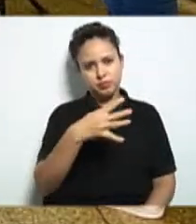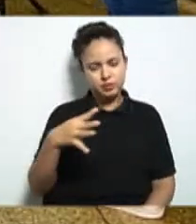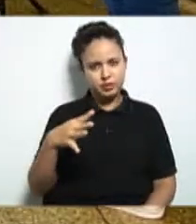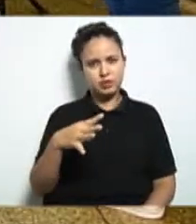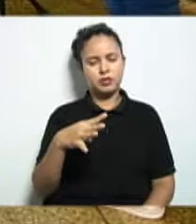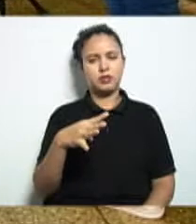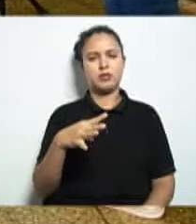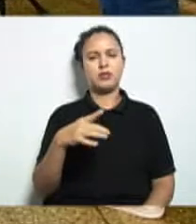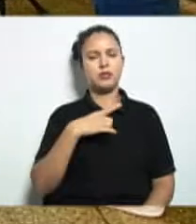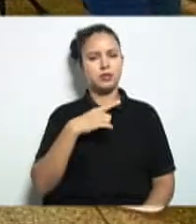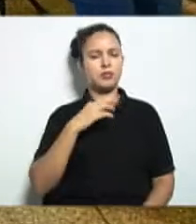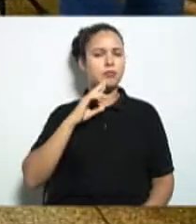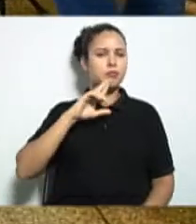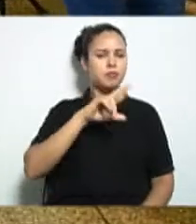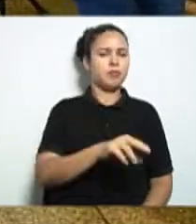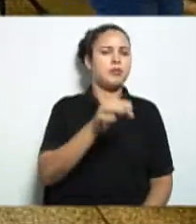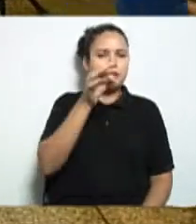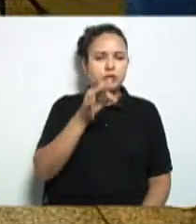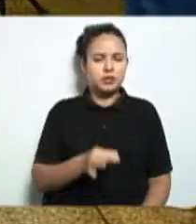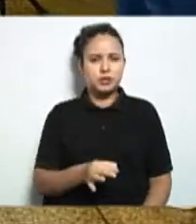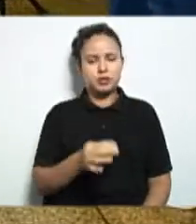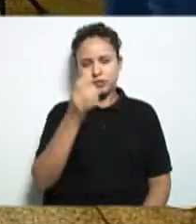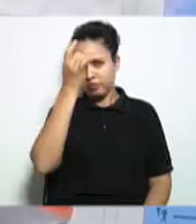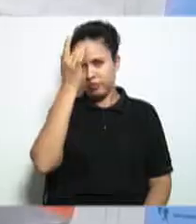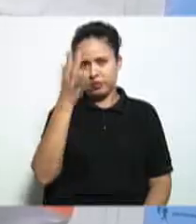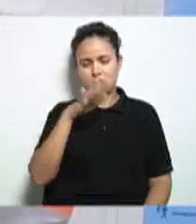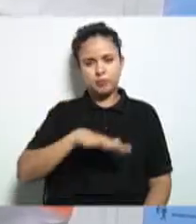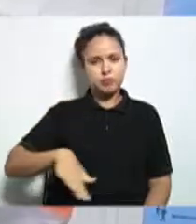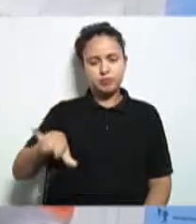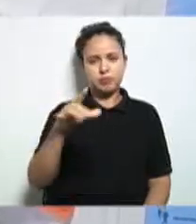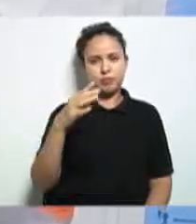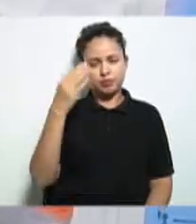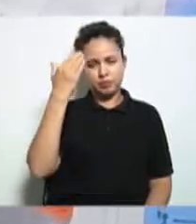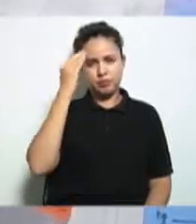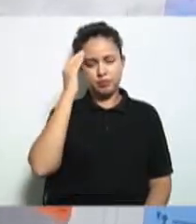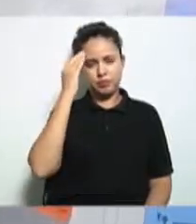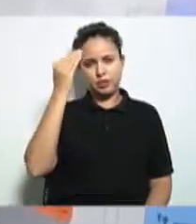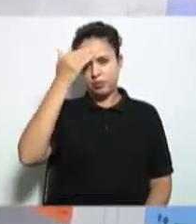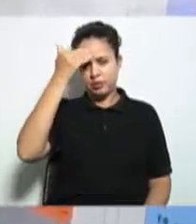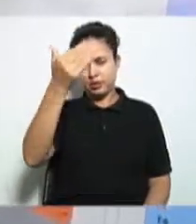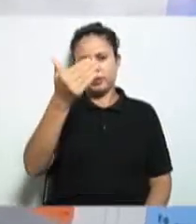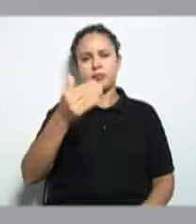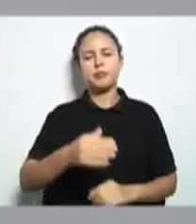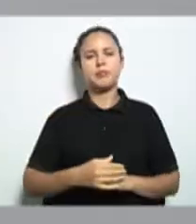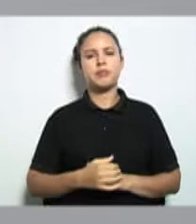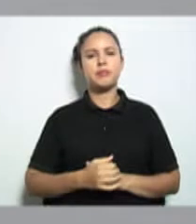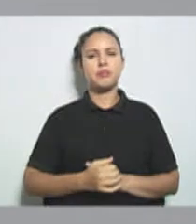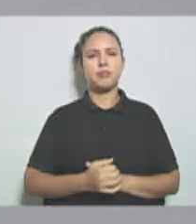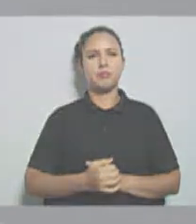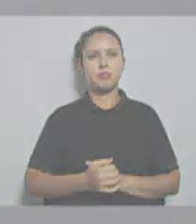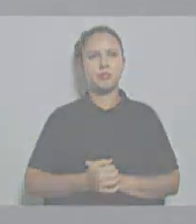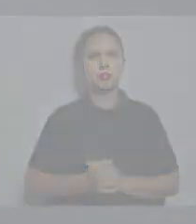resultado mais exato e fica até mais fácil para vocês entenderem. Muito obrigado e até a próxima!